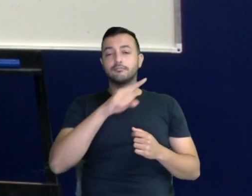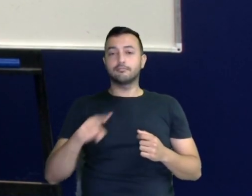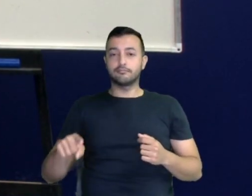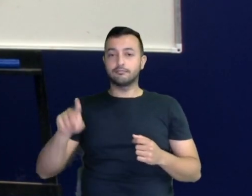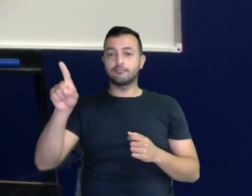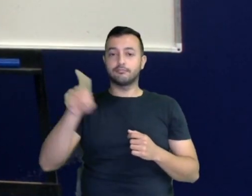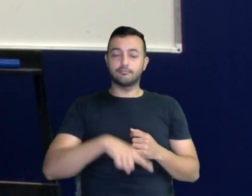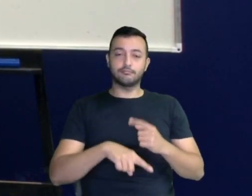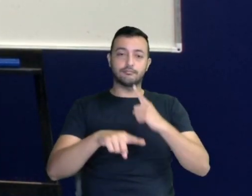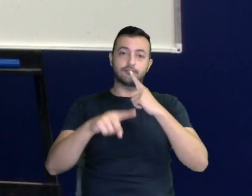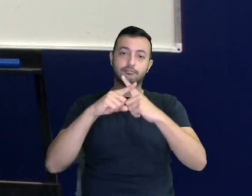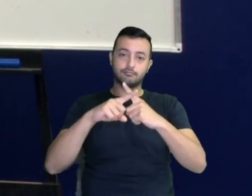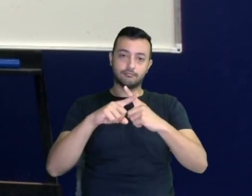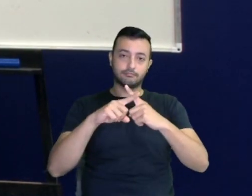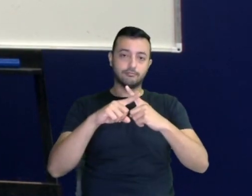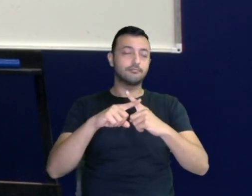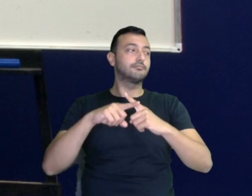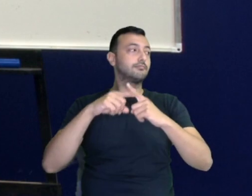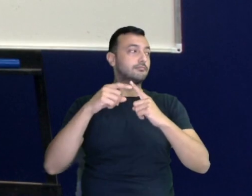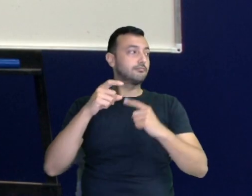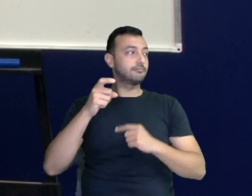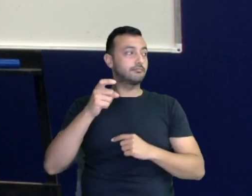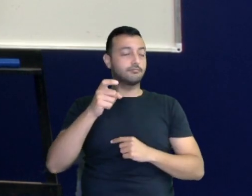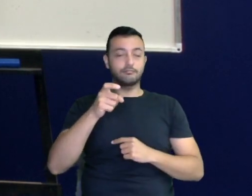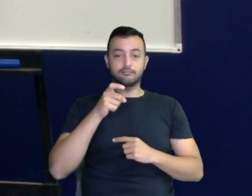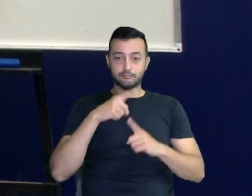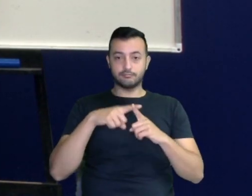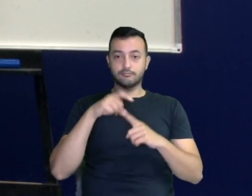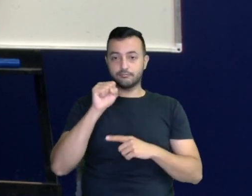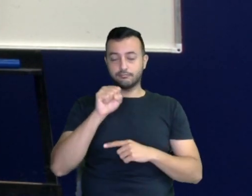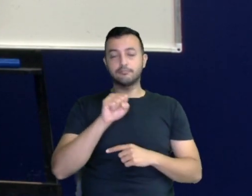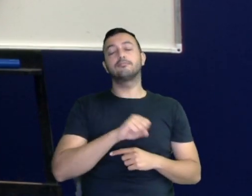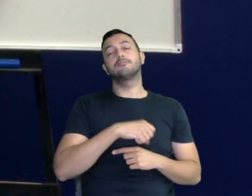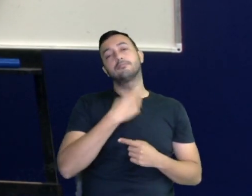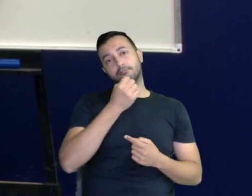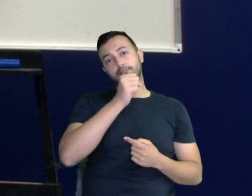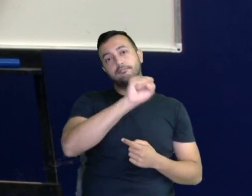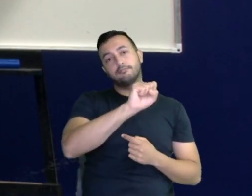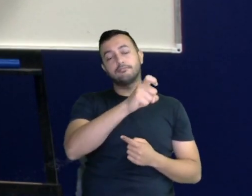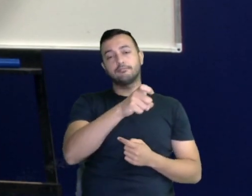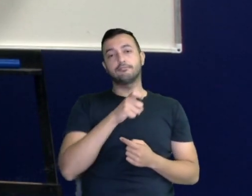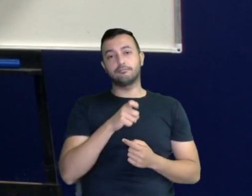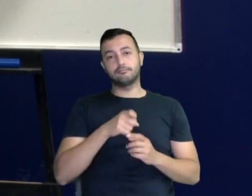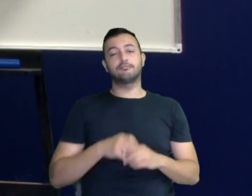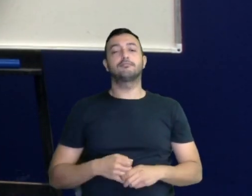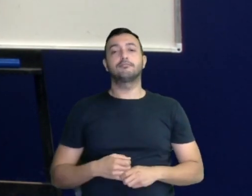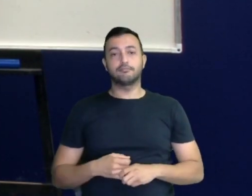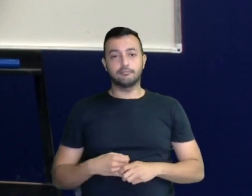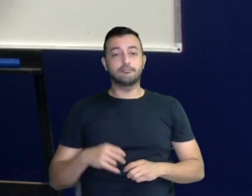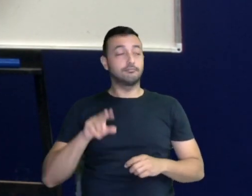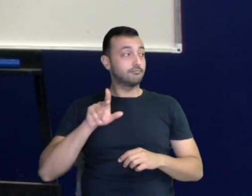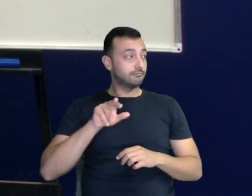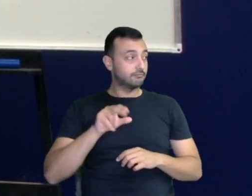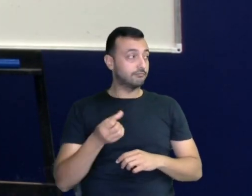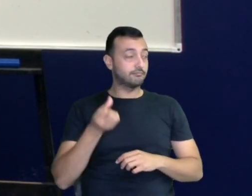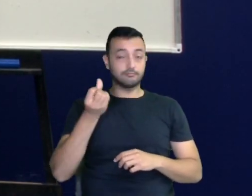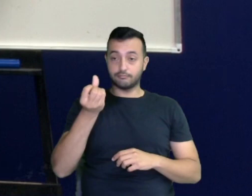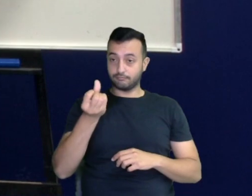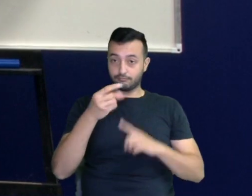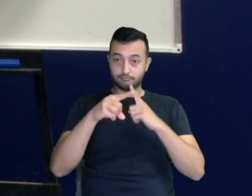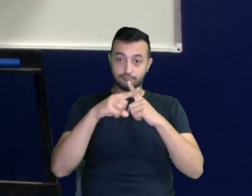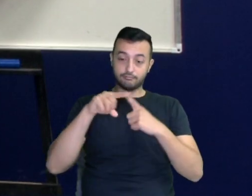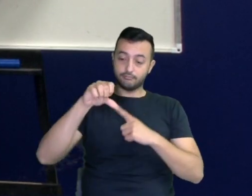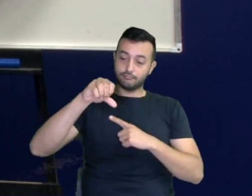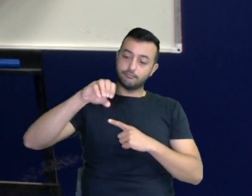multiplicando este e esse multiplica aquele de lá. Então, x vezes 8 dá 8x, igual a 6